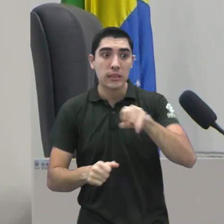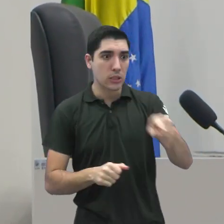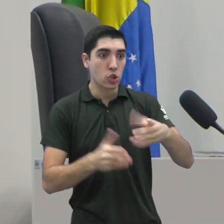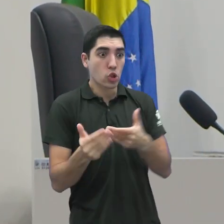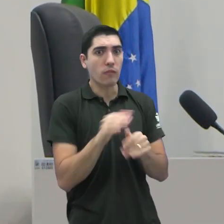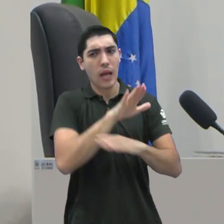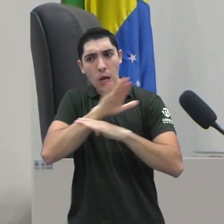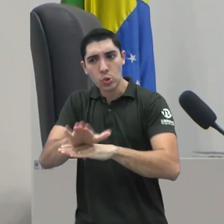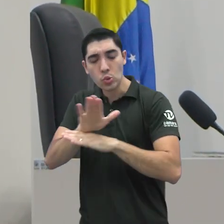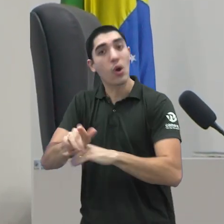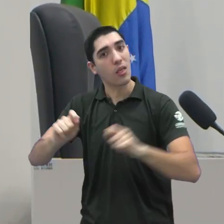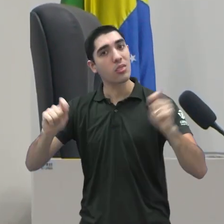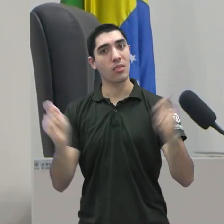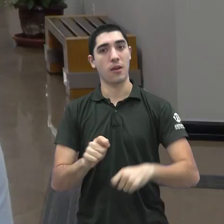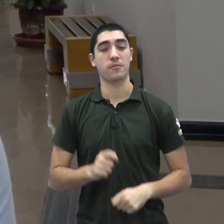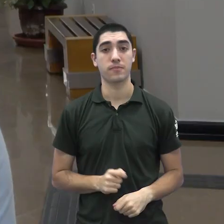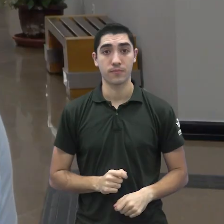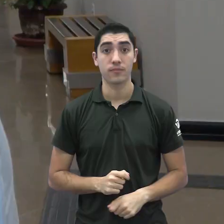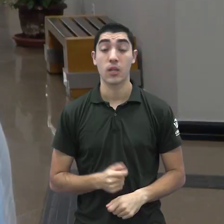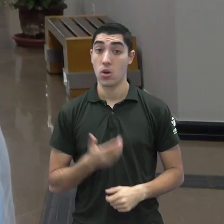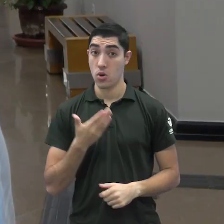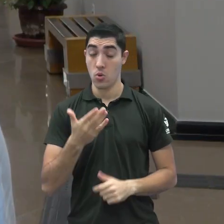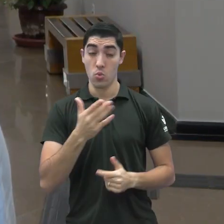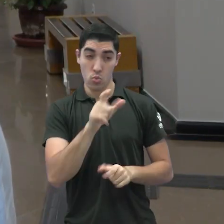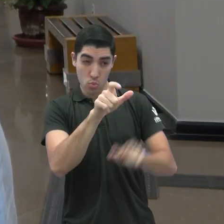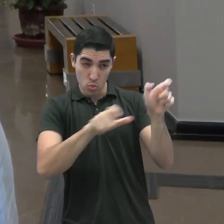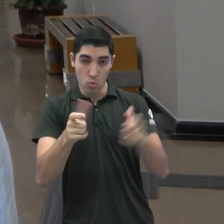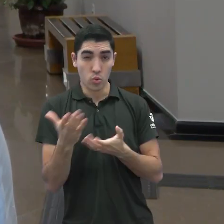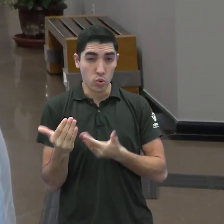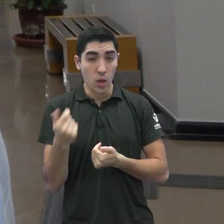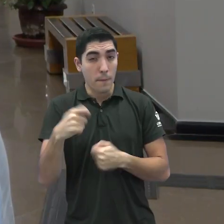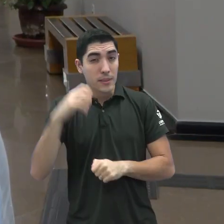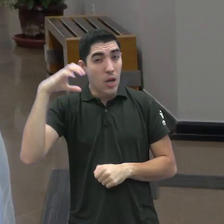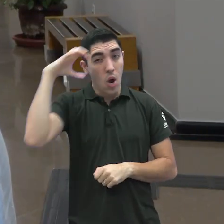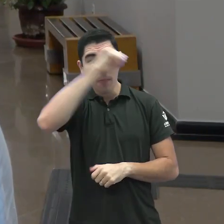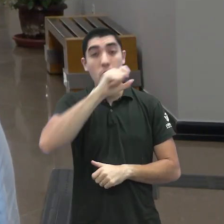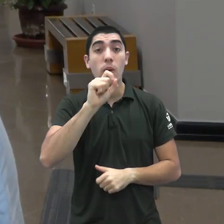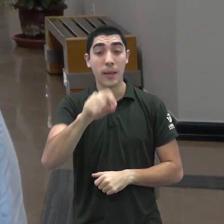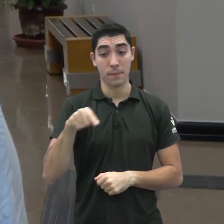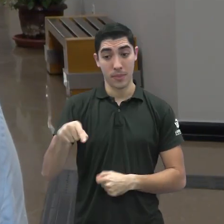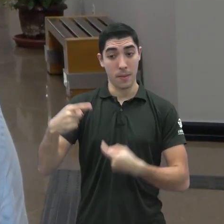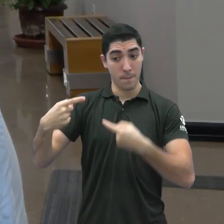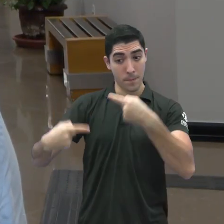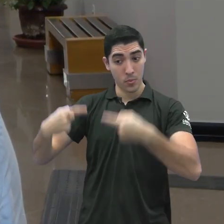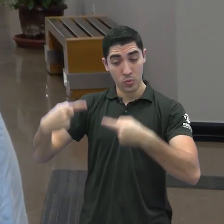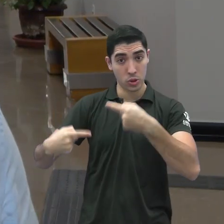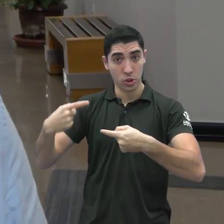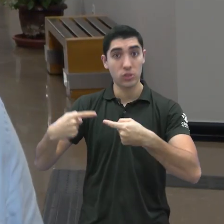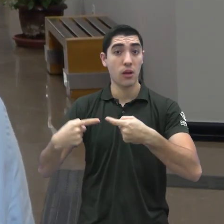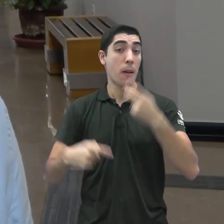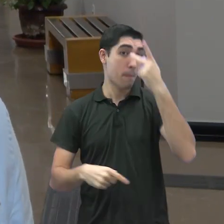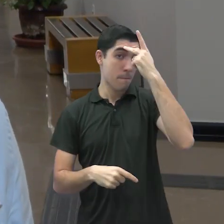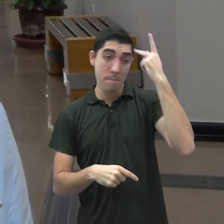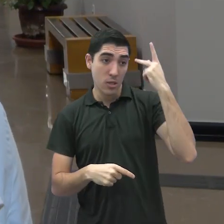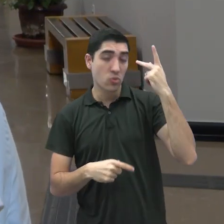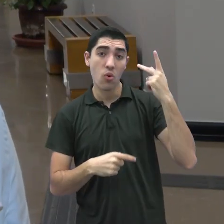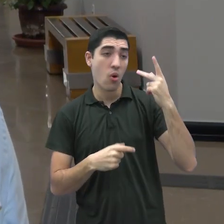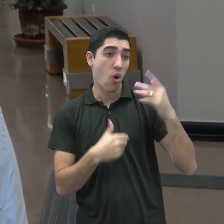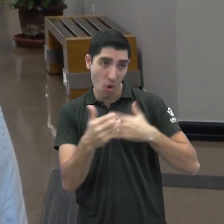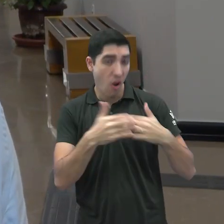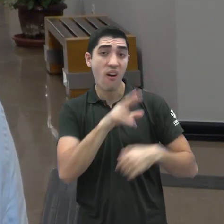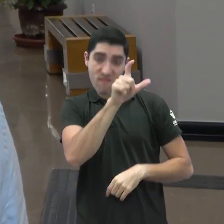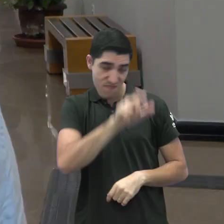podem contribuir para a sociedade. O jovem precisa entender que a política é algo que alguém vai ocupar aquele